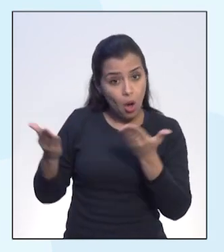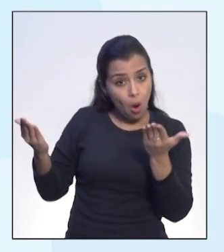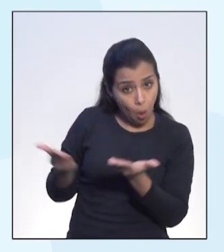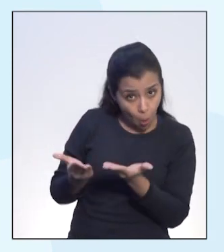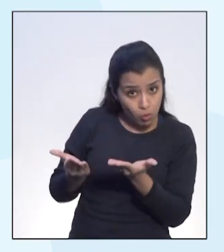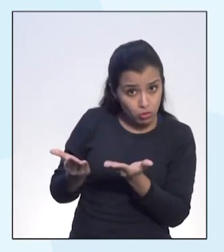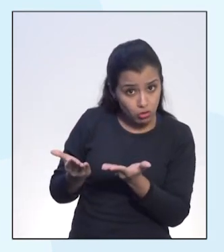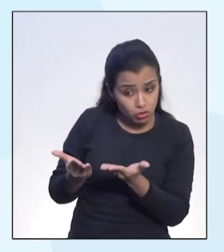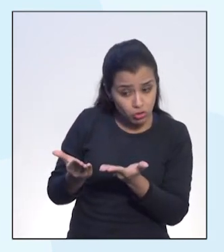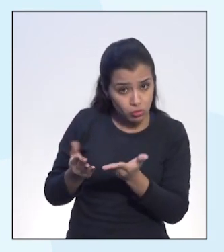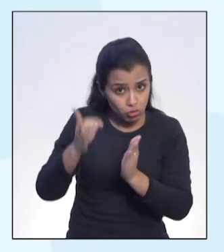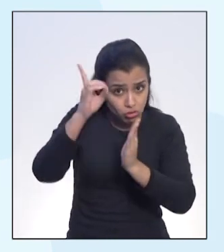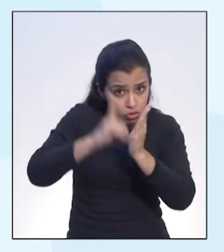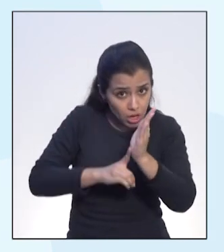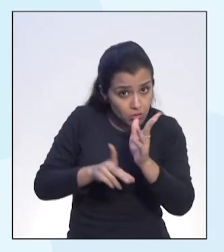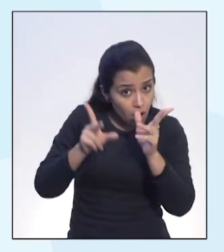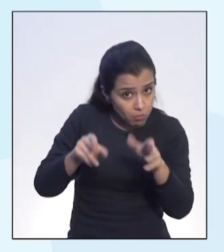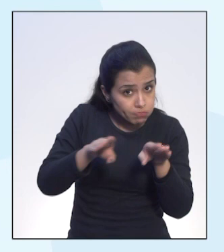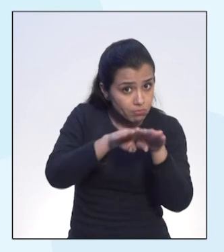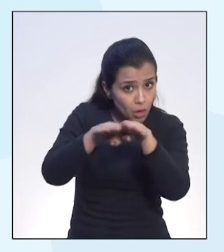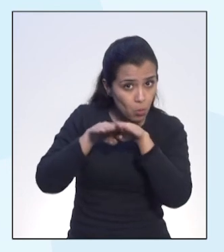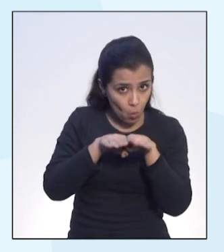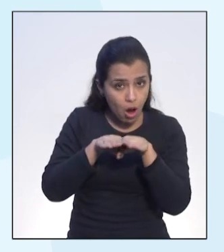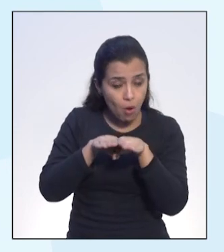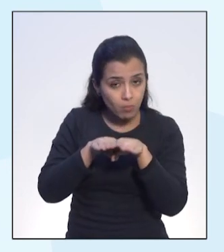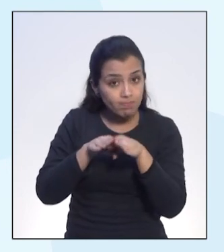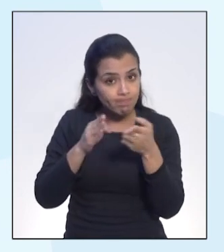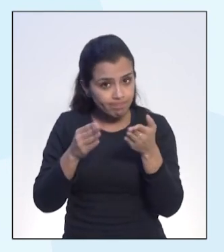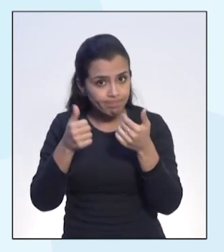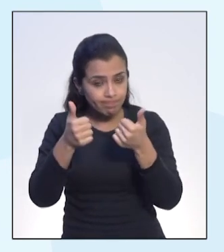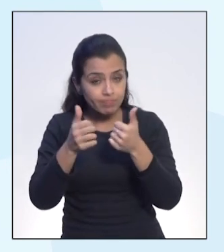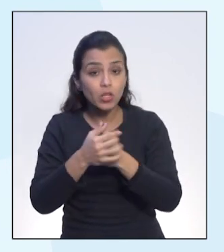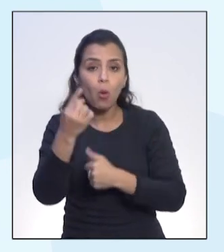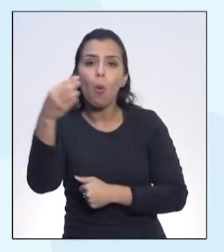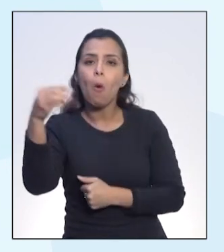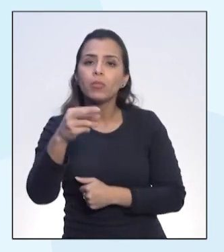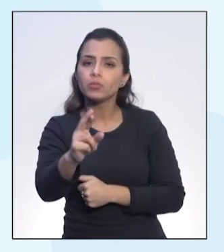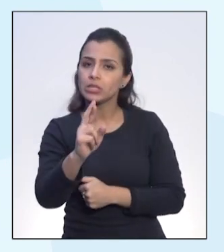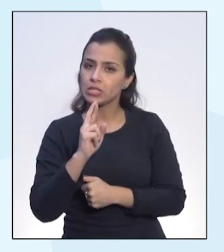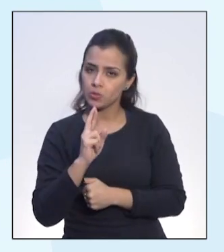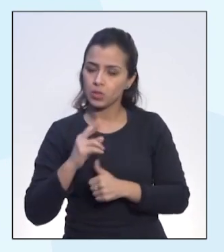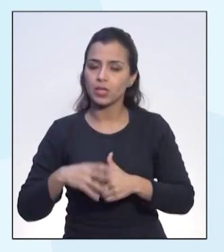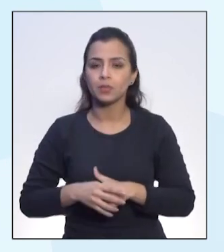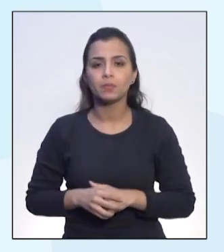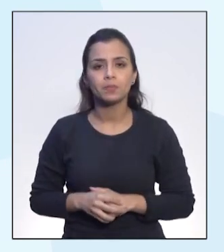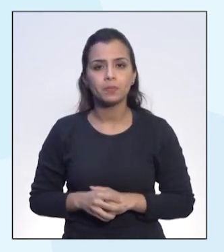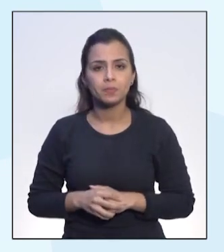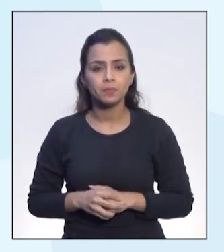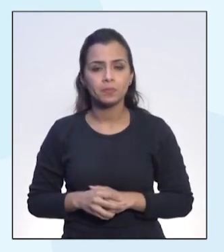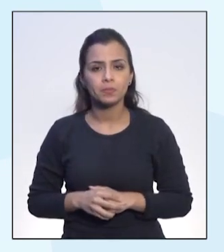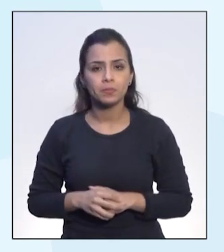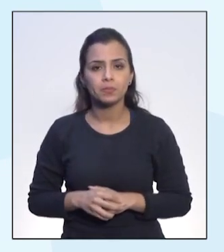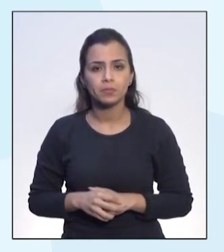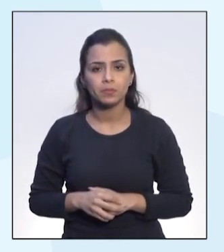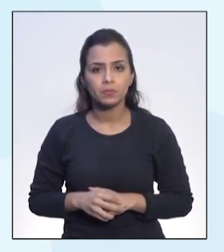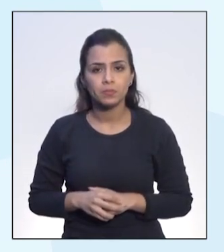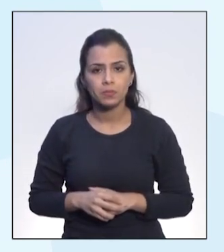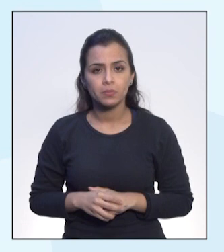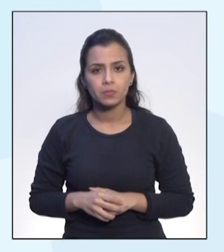efetivamente, nós temos direitos iguais? Nós vamos deixar aí um minutinho para vocês responderem essa pergunta.